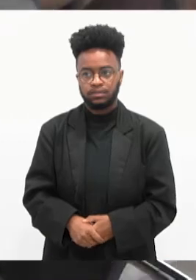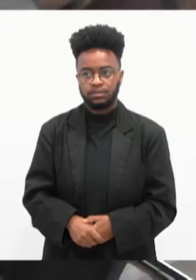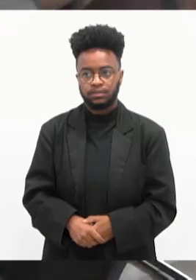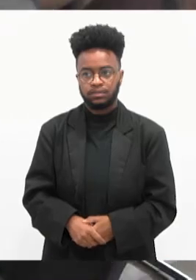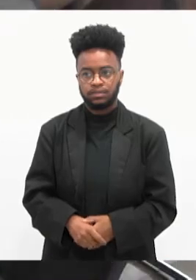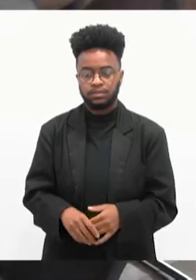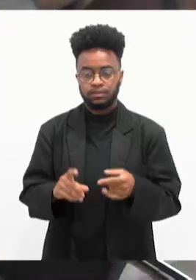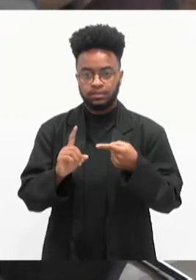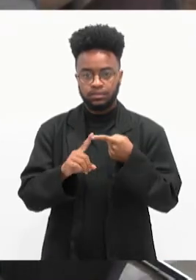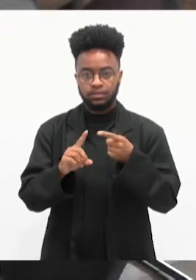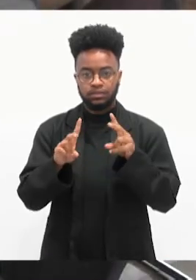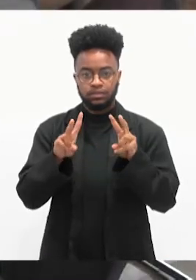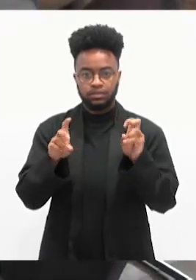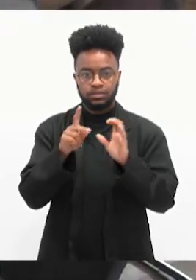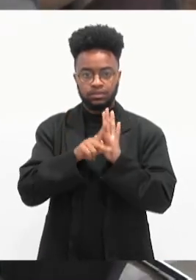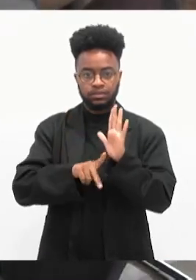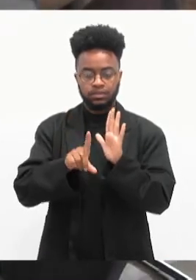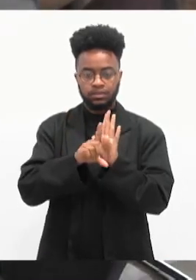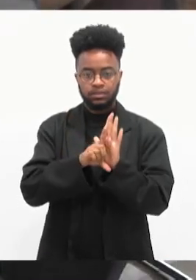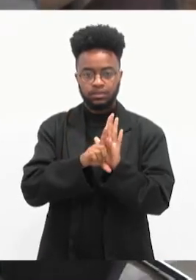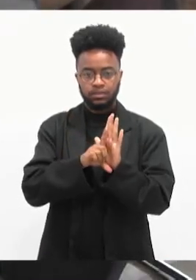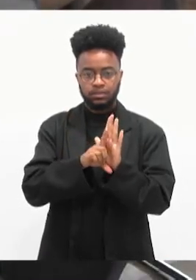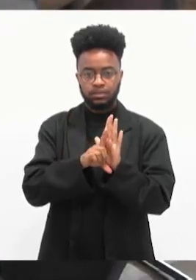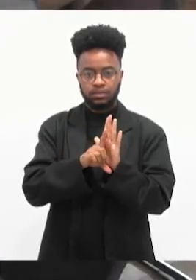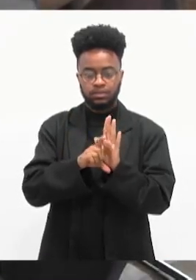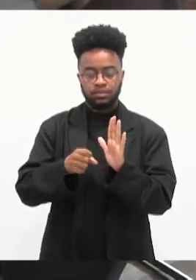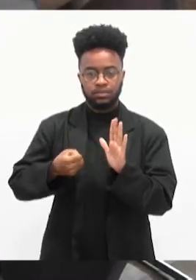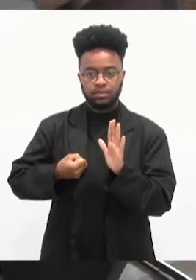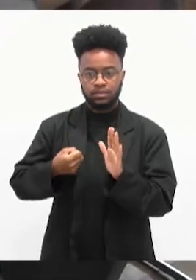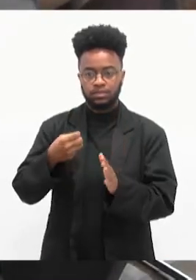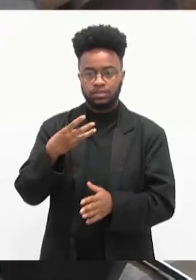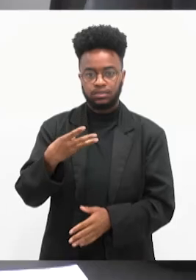É referente ao projeto de lei número